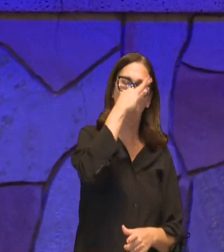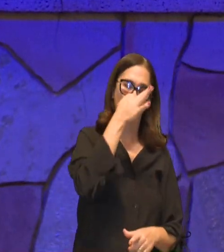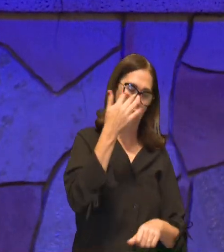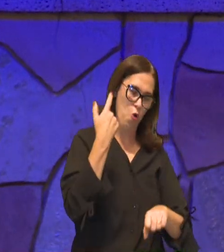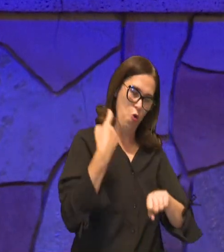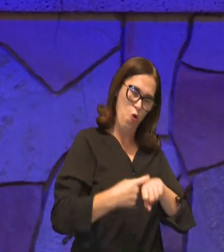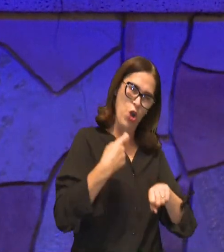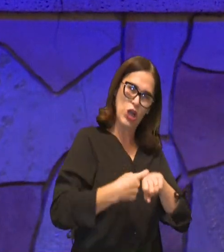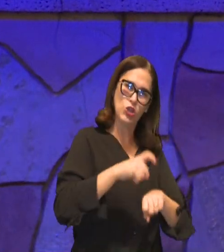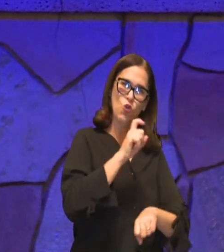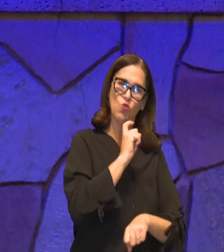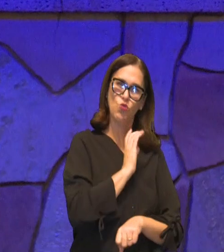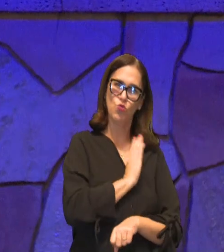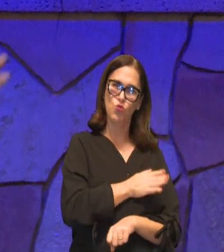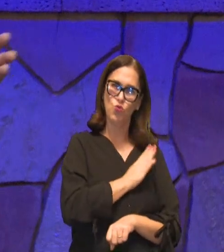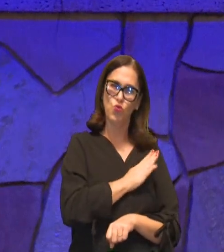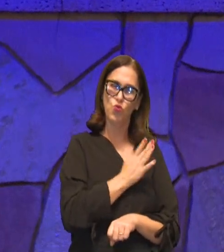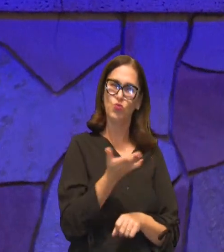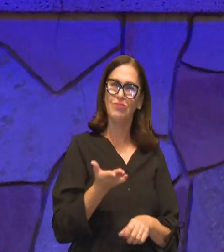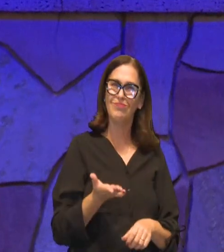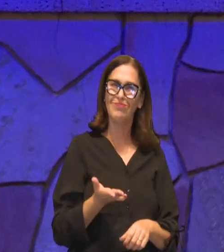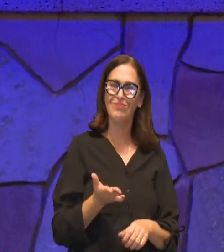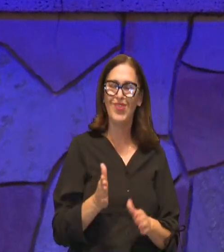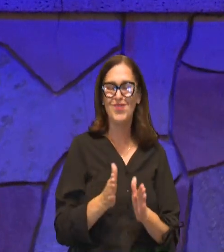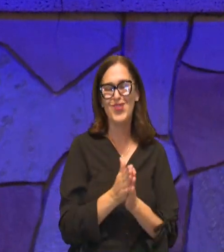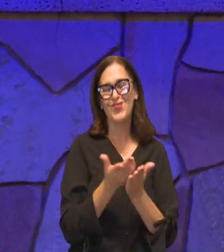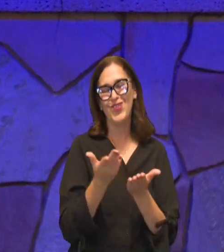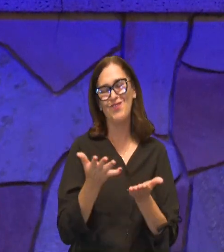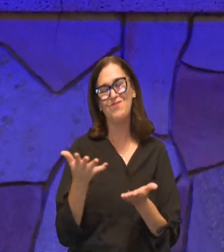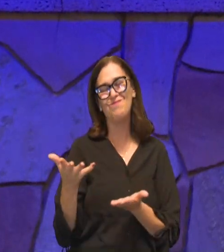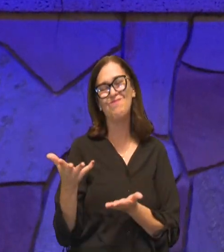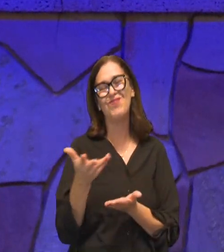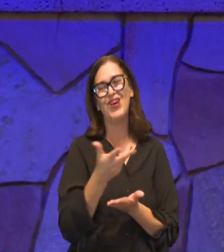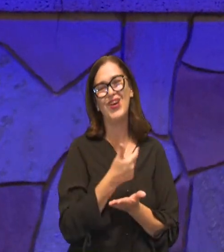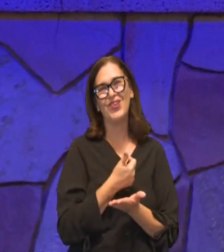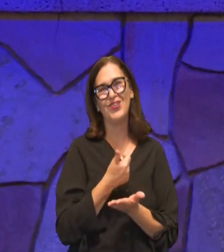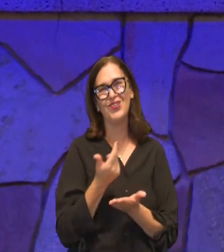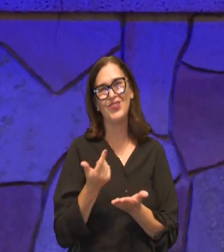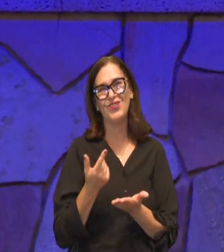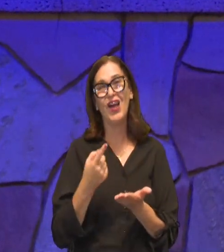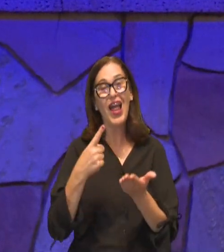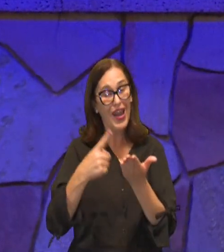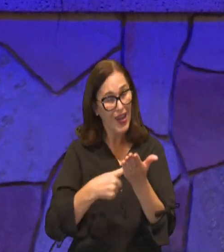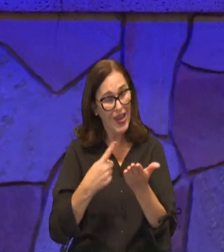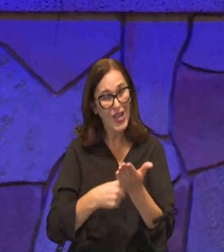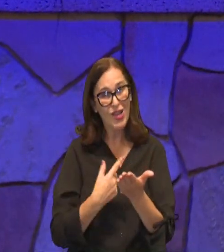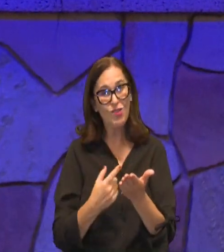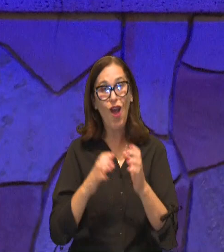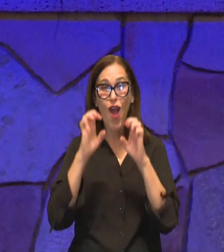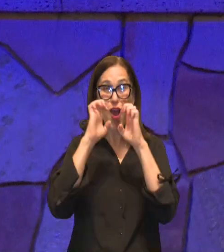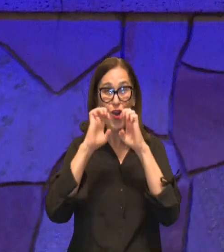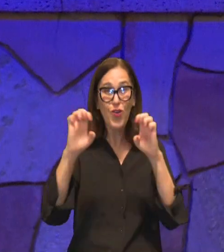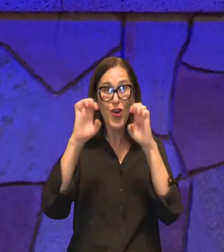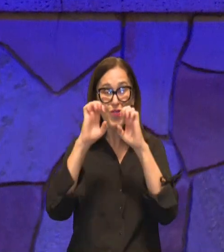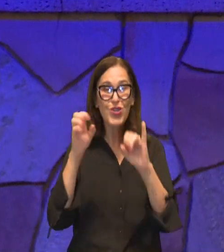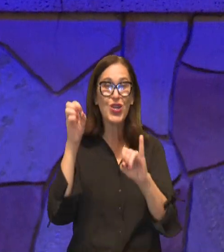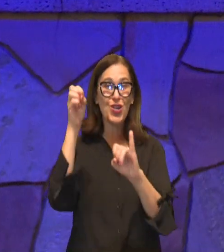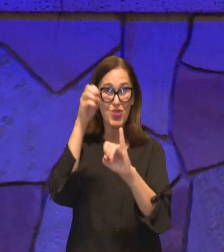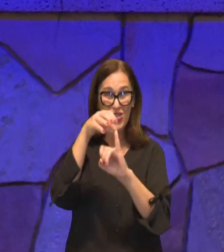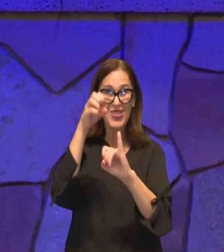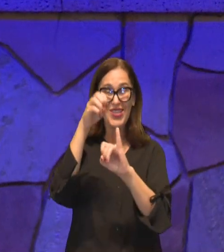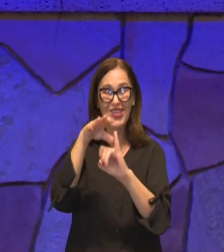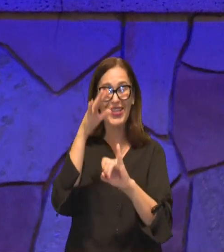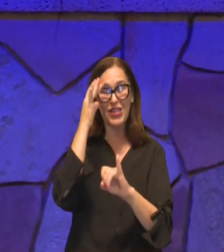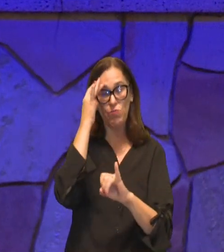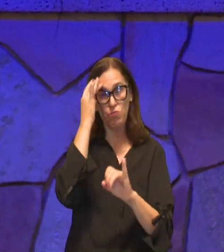de coração. Mas este livro maravilhoso, queridos, que é reconhecido por muitos como o Evangelho de Isaías,